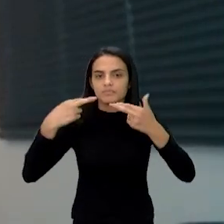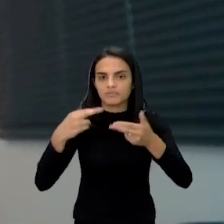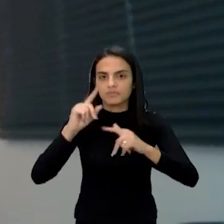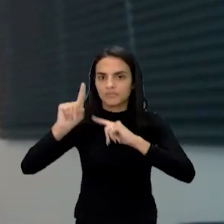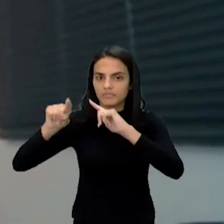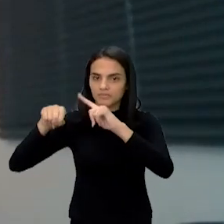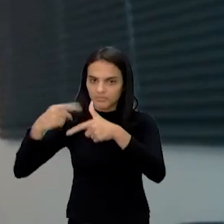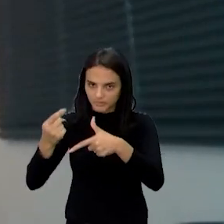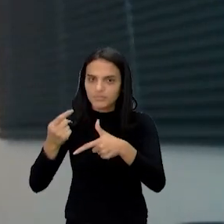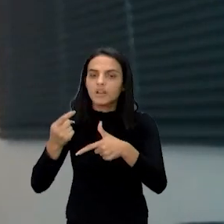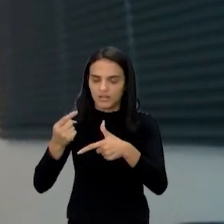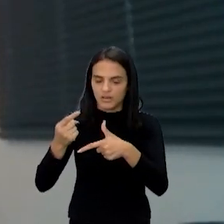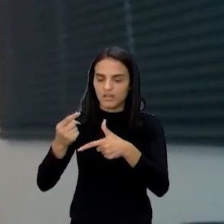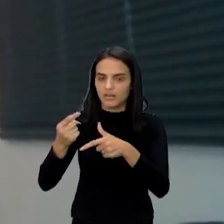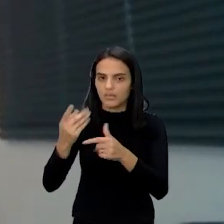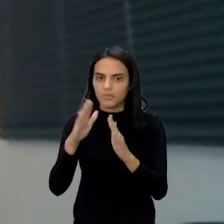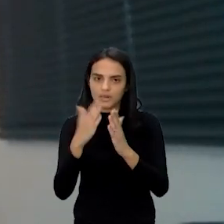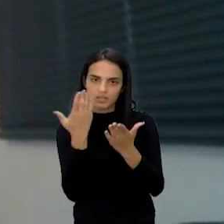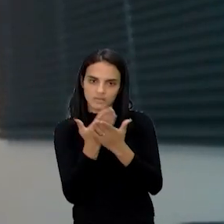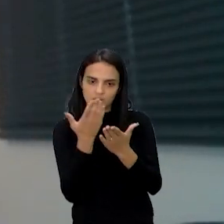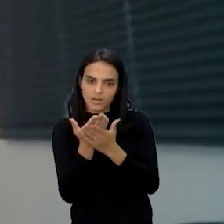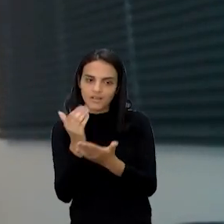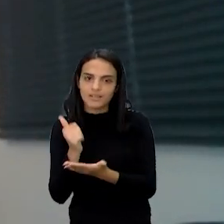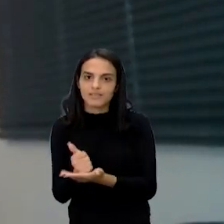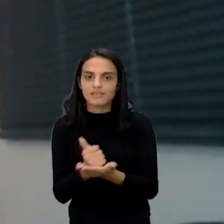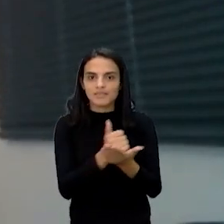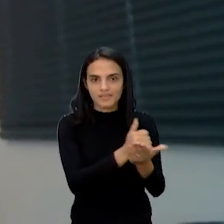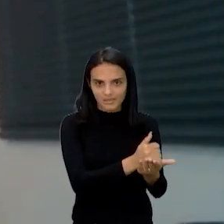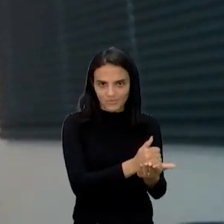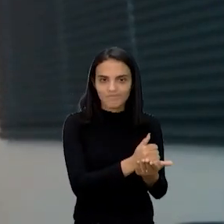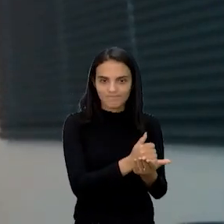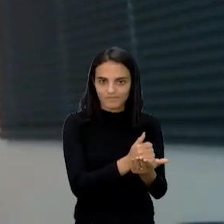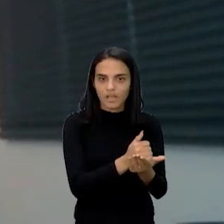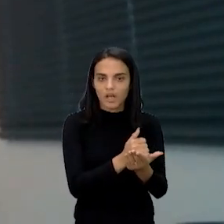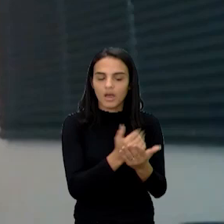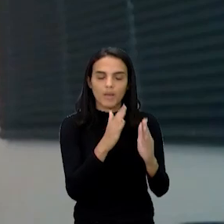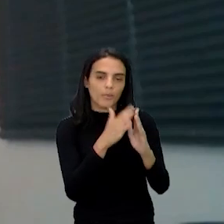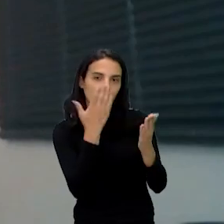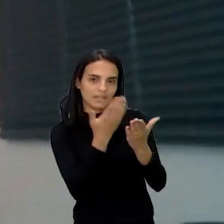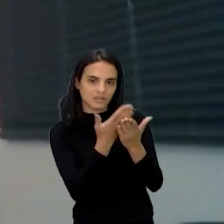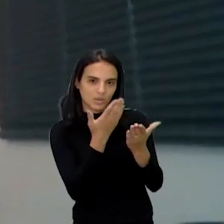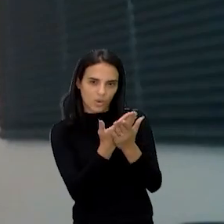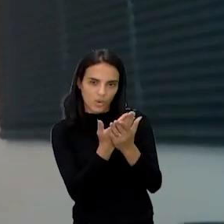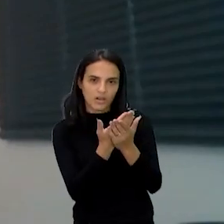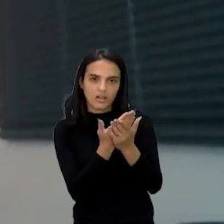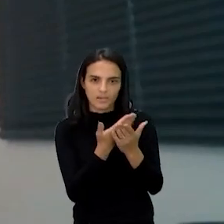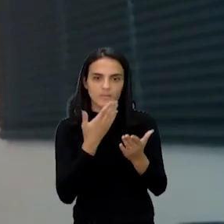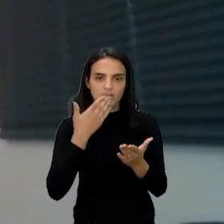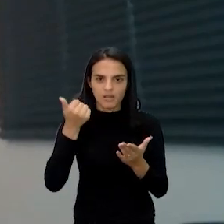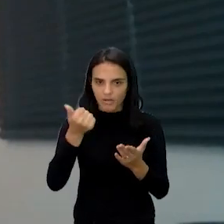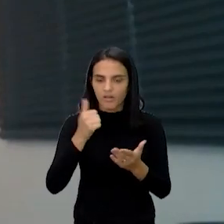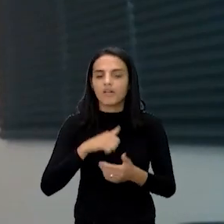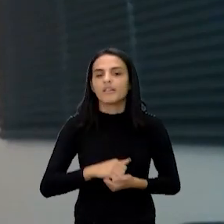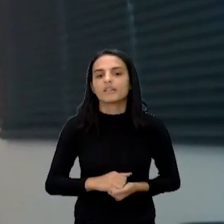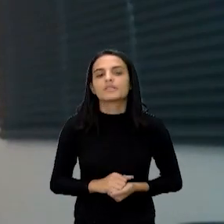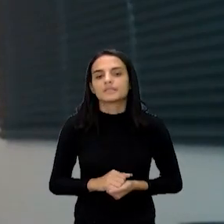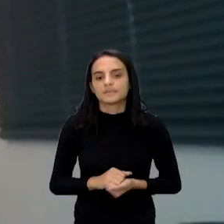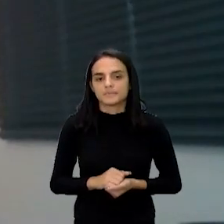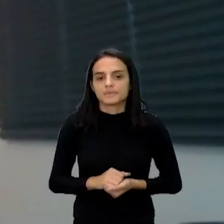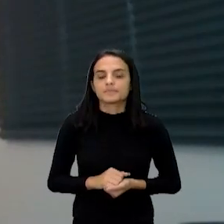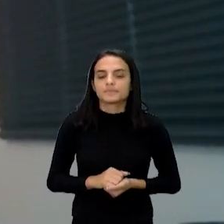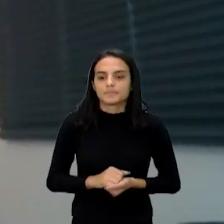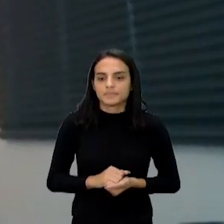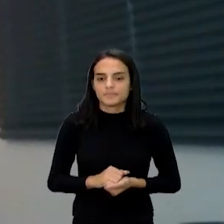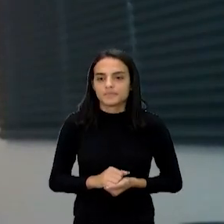uma escola particular ofereceu bolsa. Então, a gente sabe que tem muitos talentos da rede pública que recebem bolsas e vão para as escolas